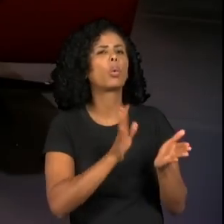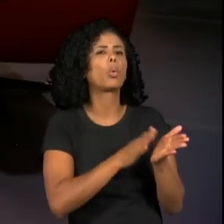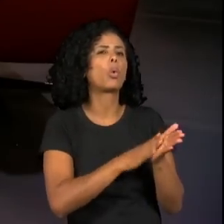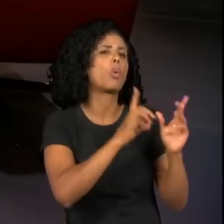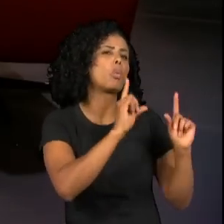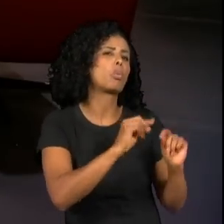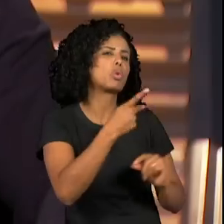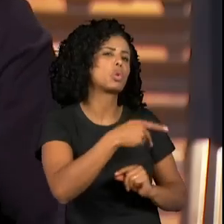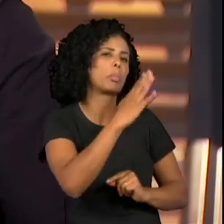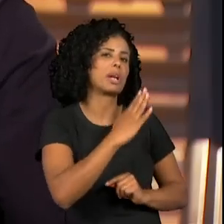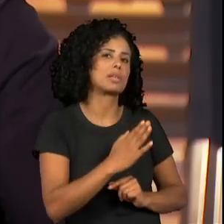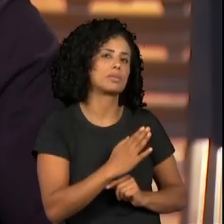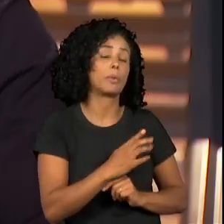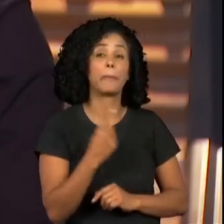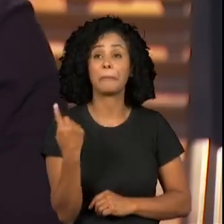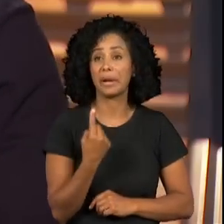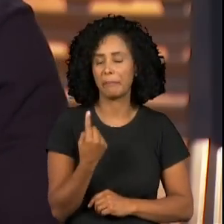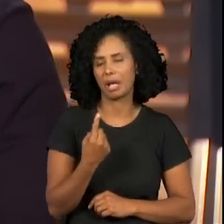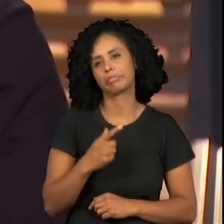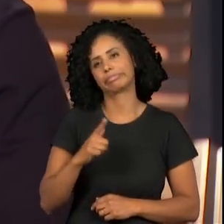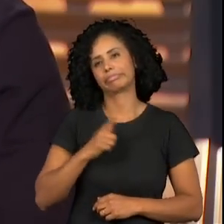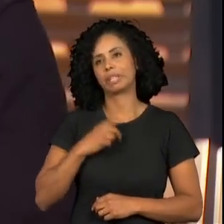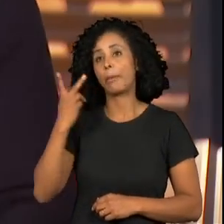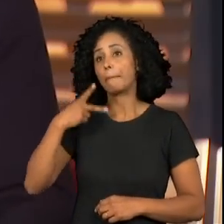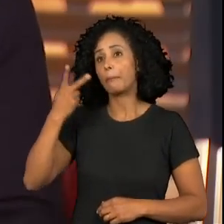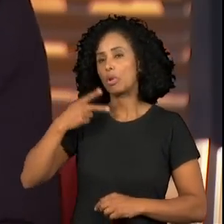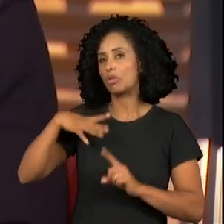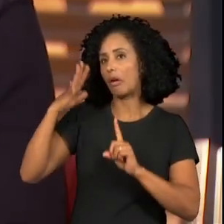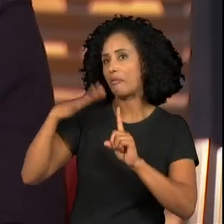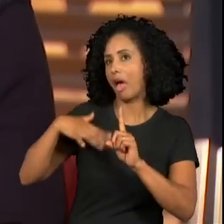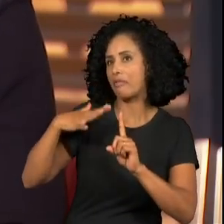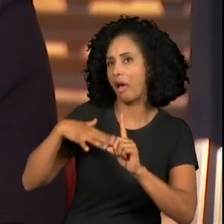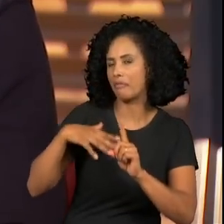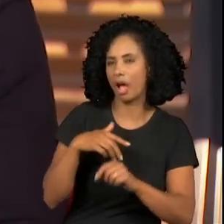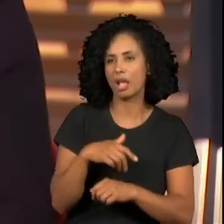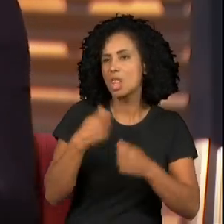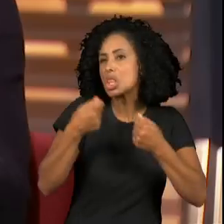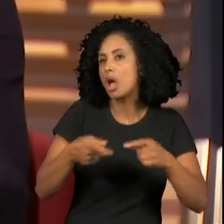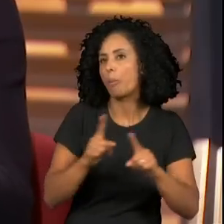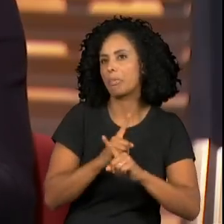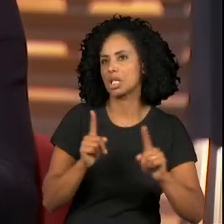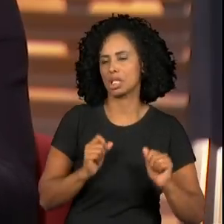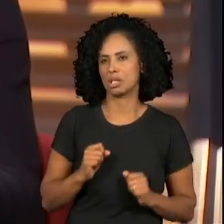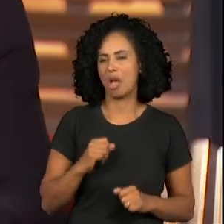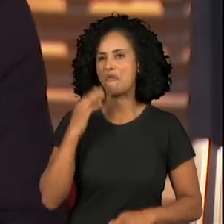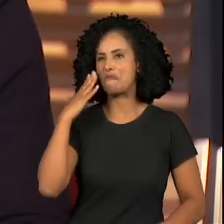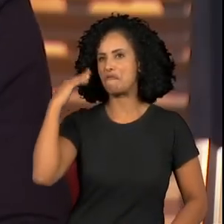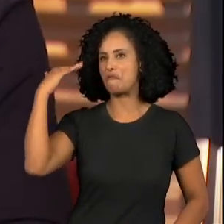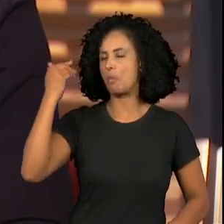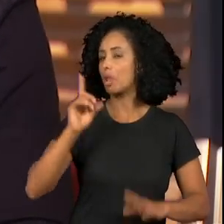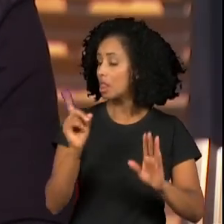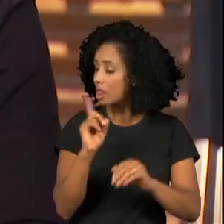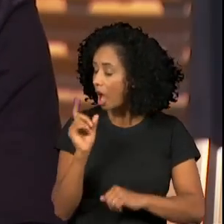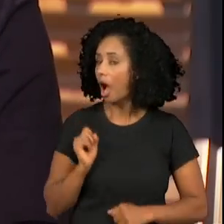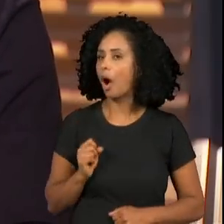Cara, a primeira coisa é não ter fã de político. Político não pode ter fã. Tem que ter gente cobrando. Você pode até torcer para